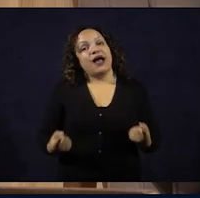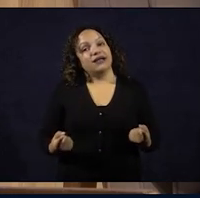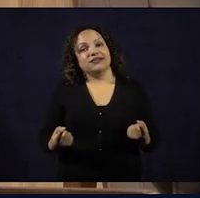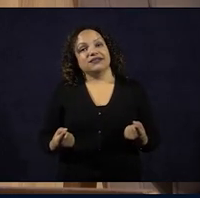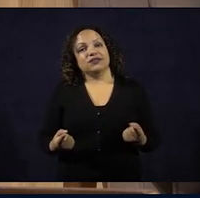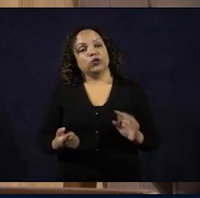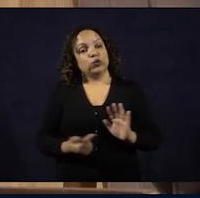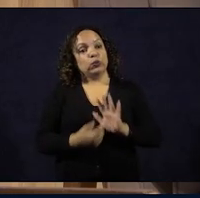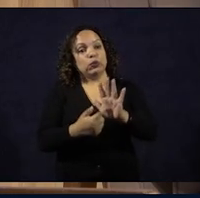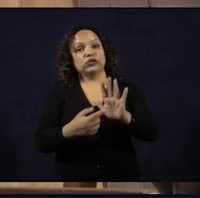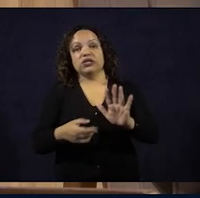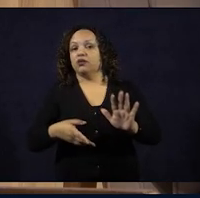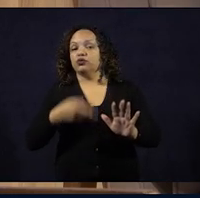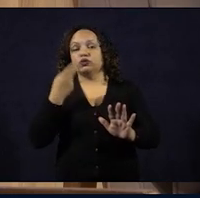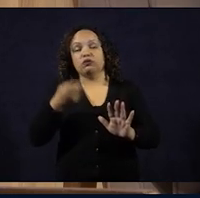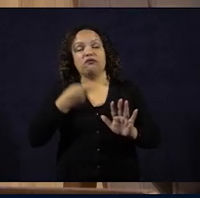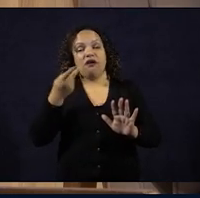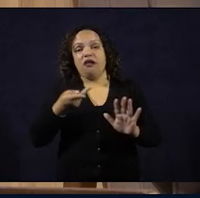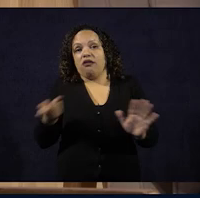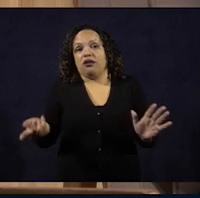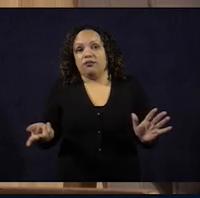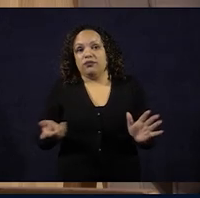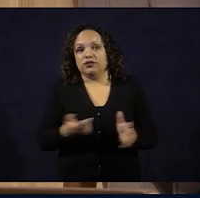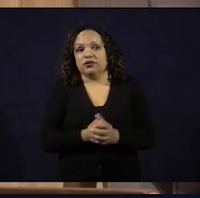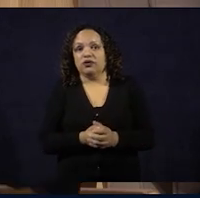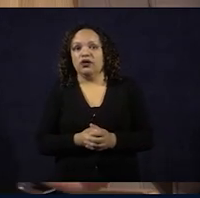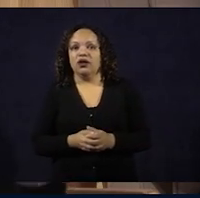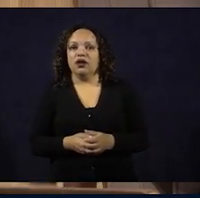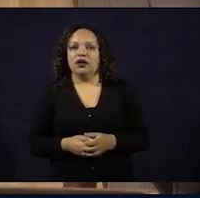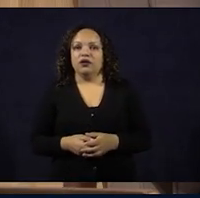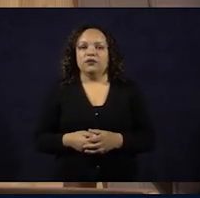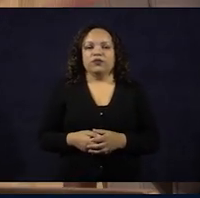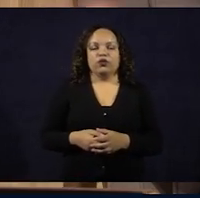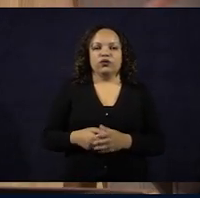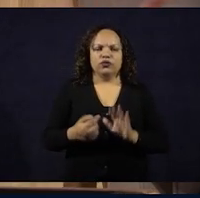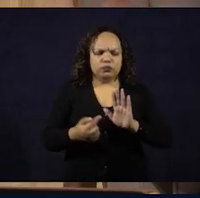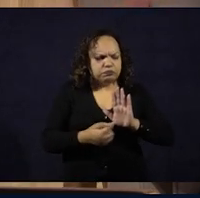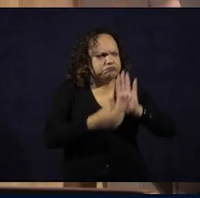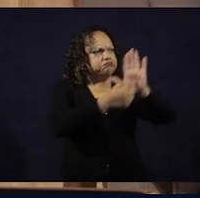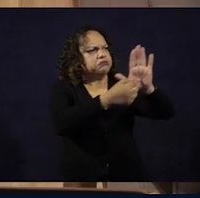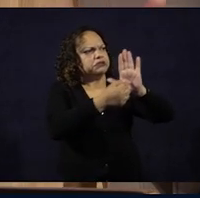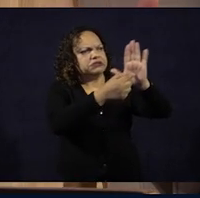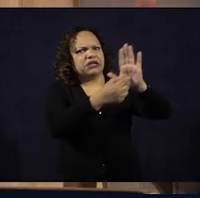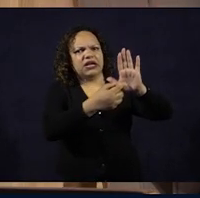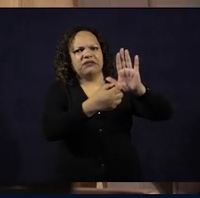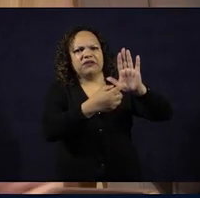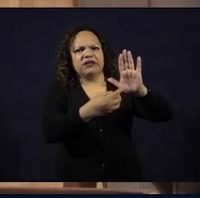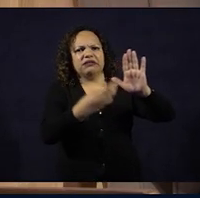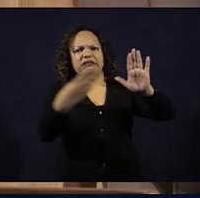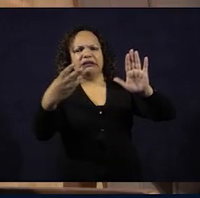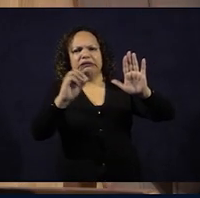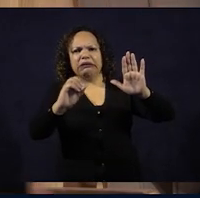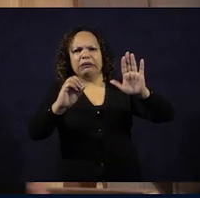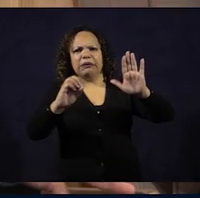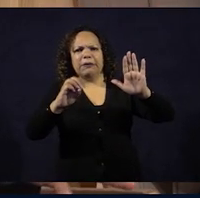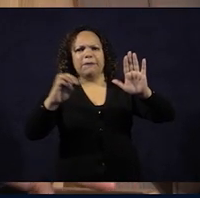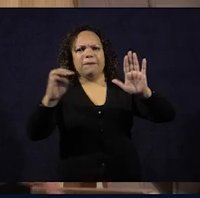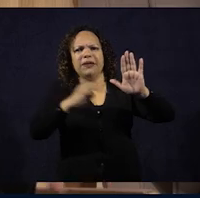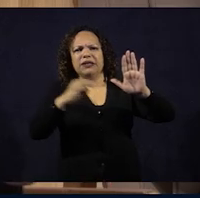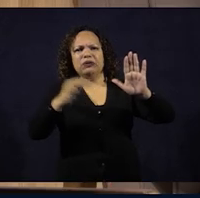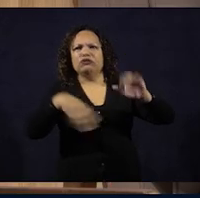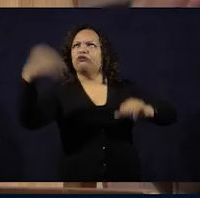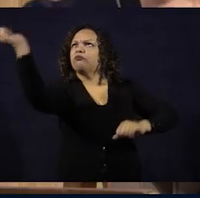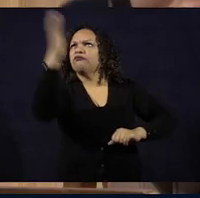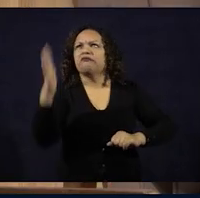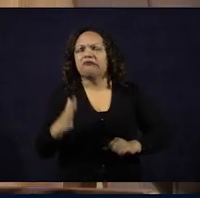fui fazer o IPO tava lá no IPO eu gastava 10 minutos da minha apresentação tinha lá 30 minutos com investidor tentando falar